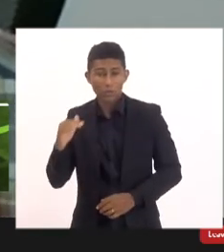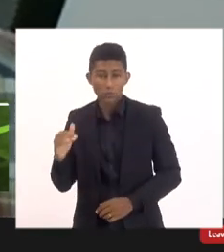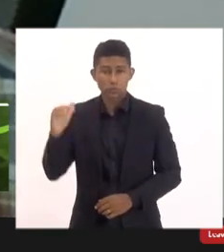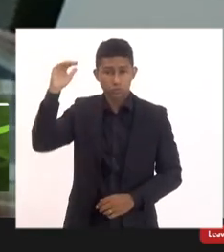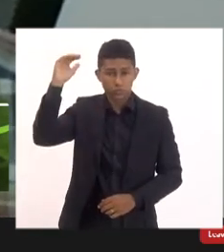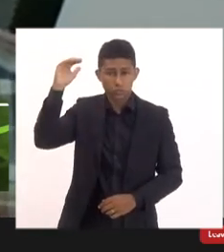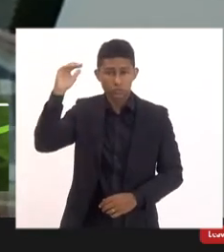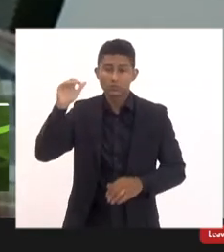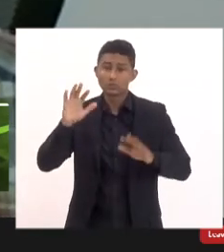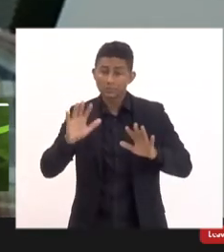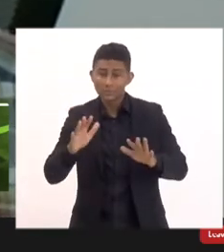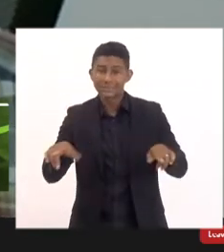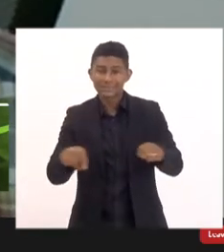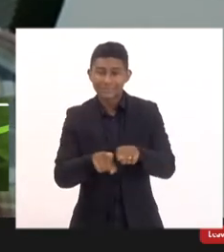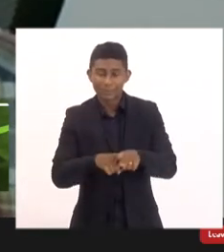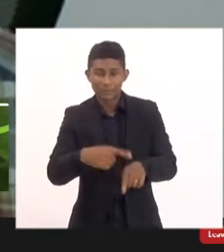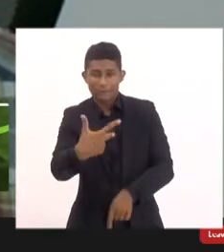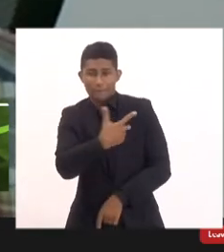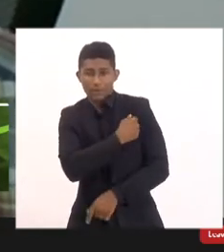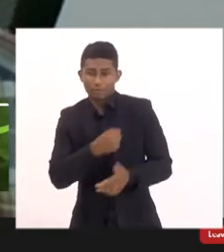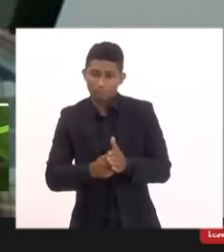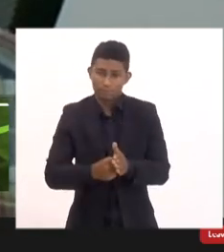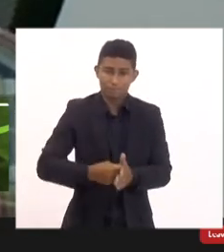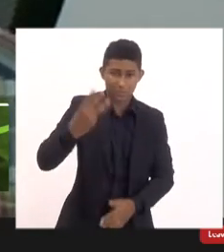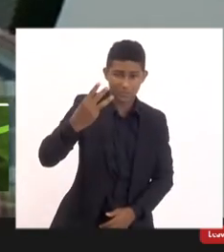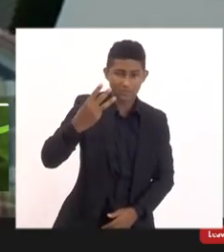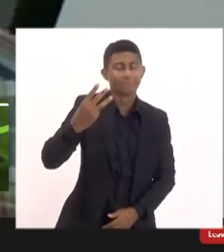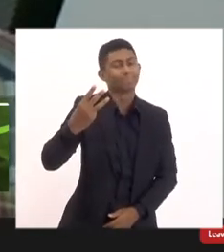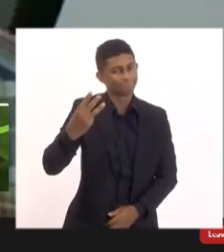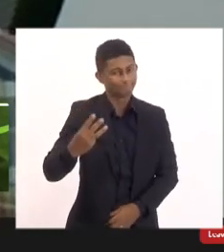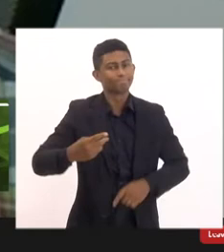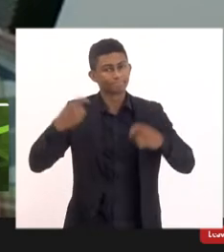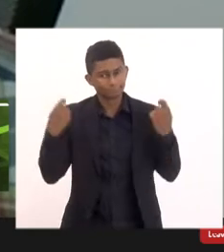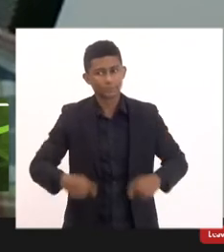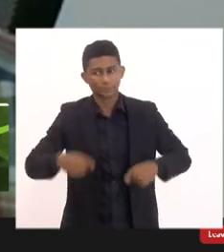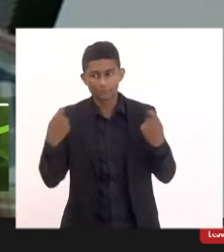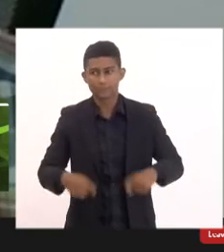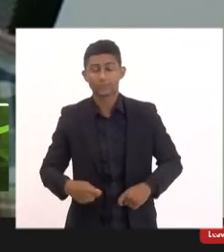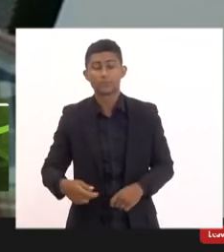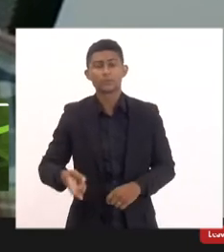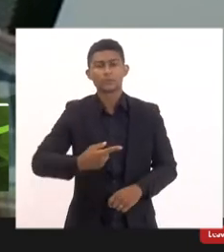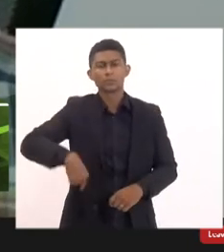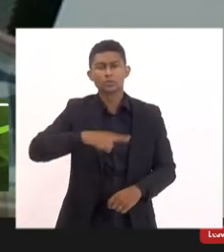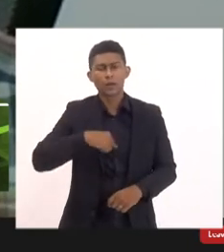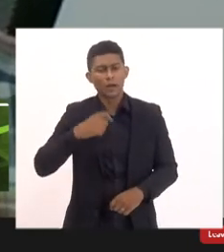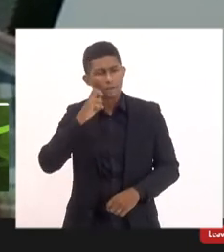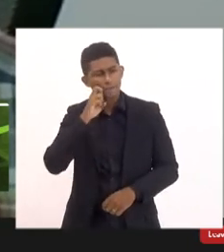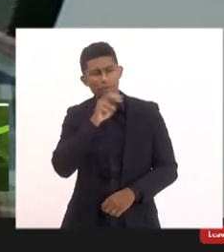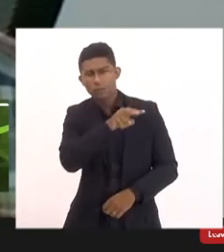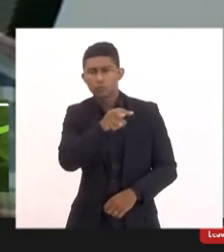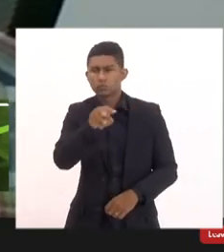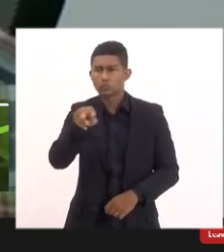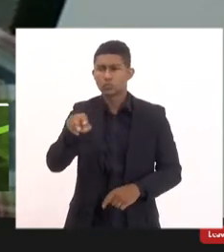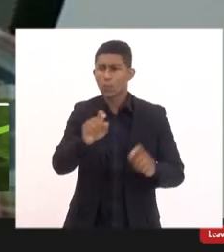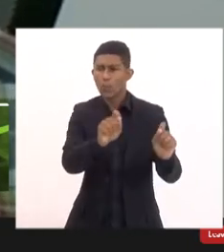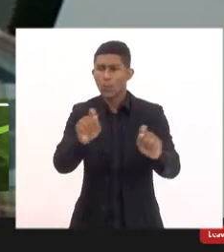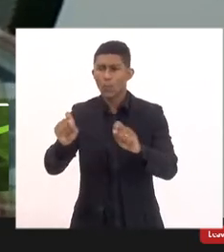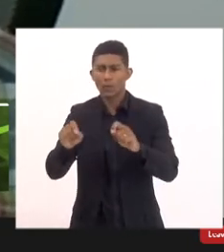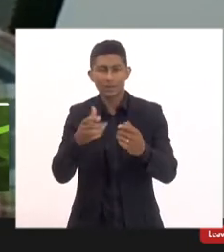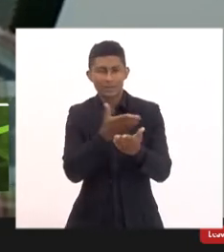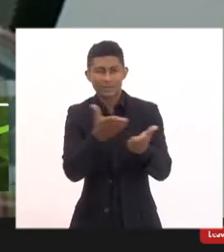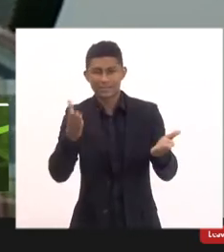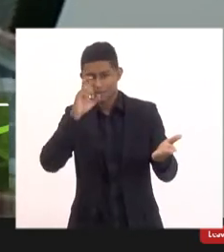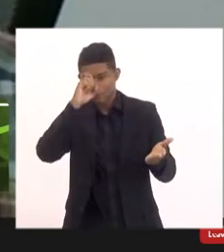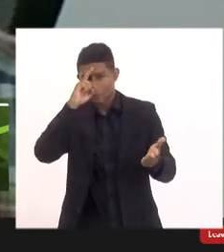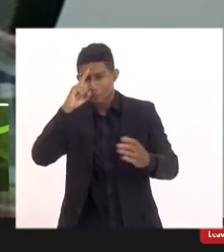o reforço, né, isso é fundamental nesse momento. A gente tem visto, dentre os casos que estão indo para a